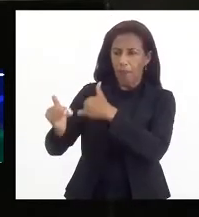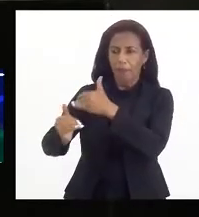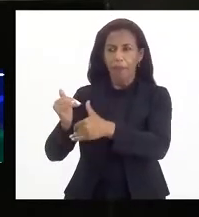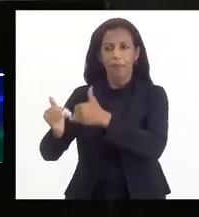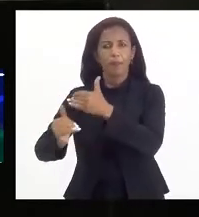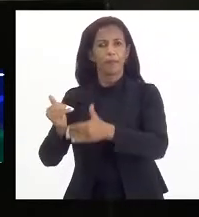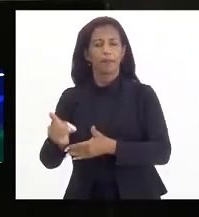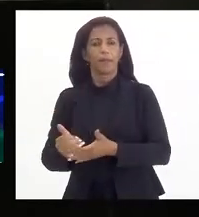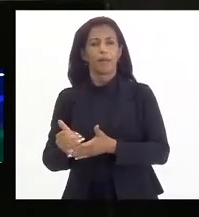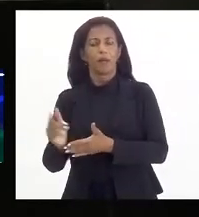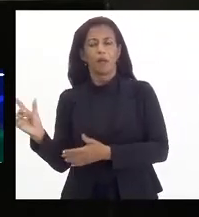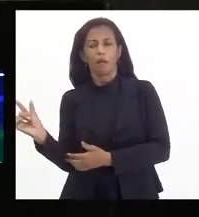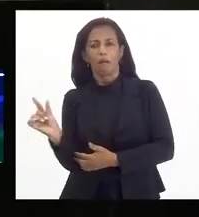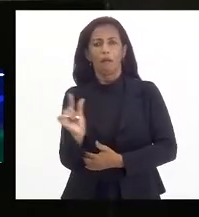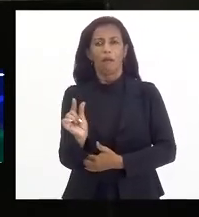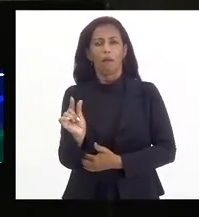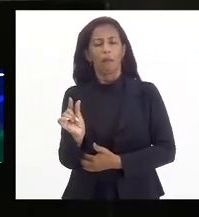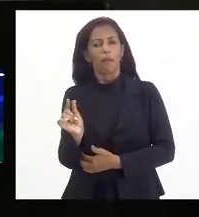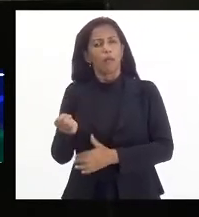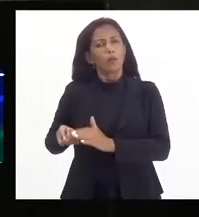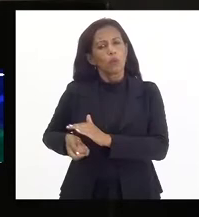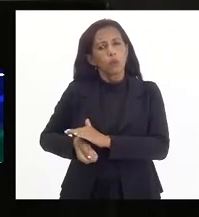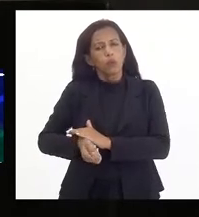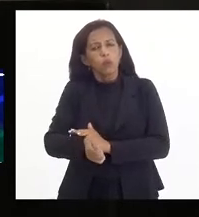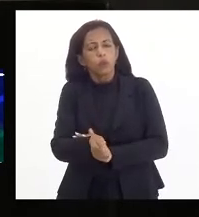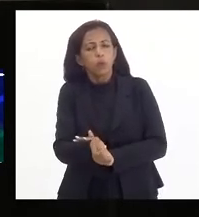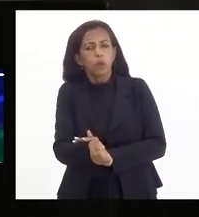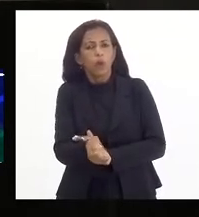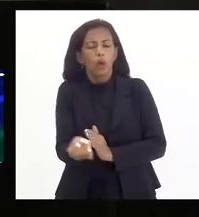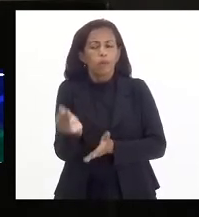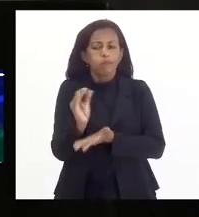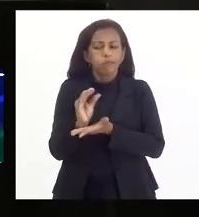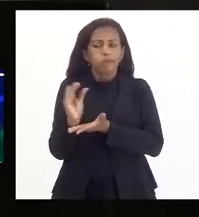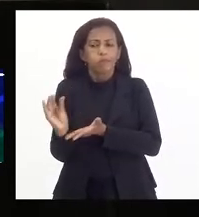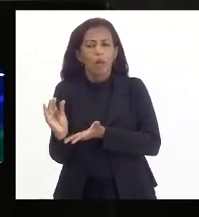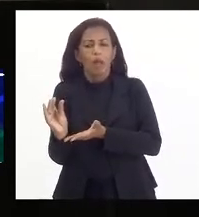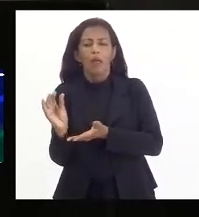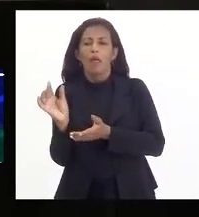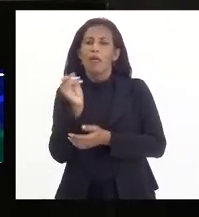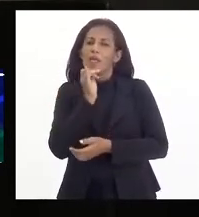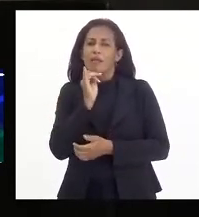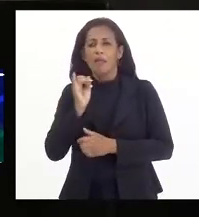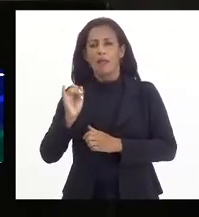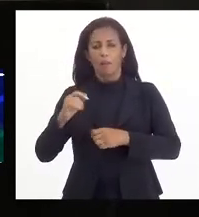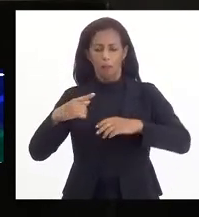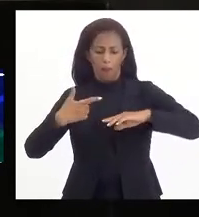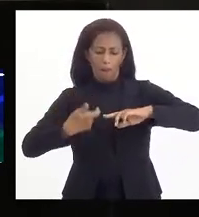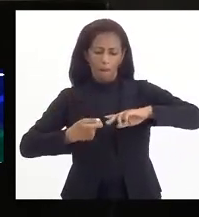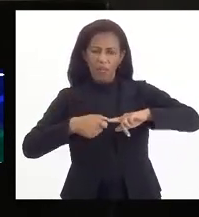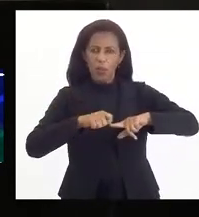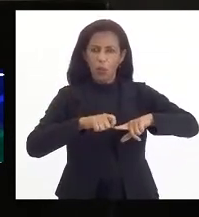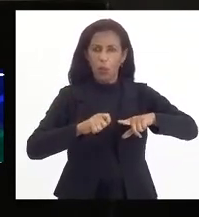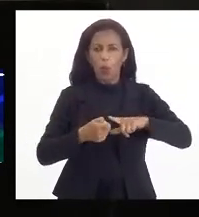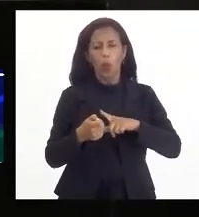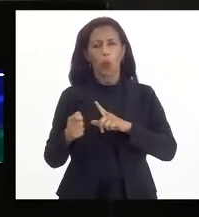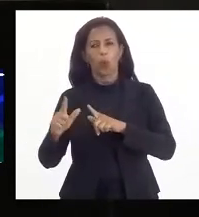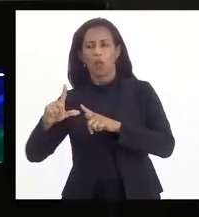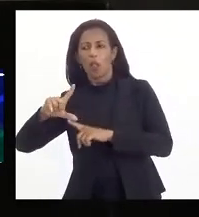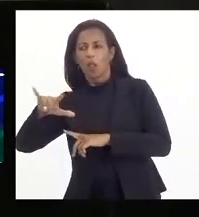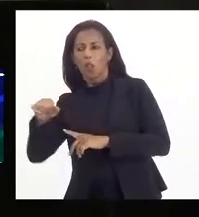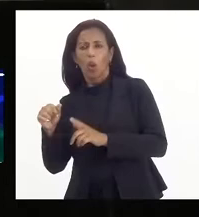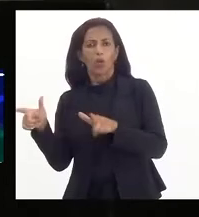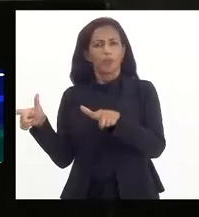hidratações com pequenos investimentos pequena manicure pequeno comércio é